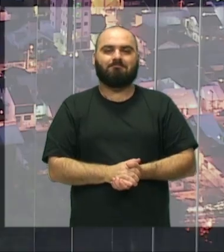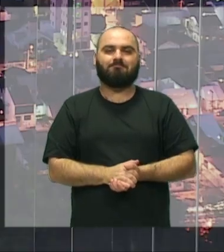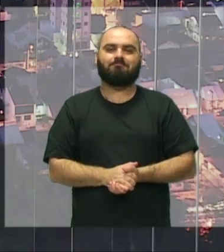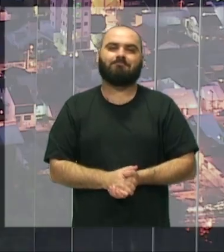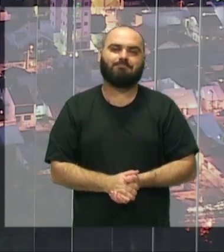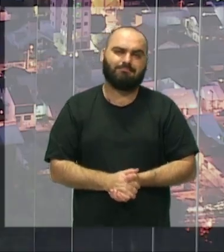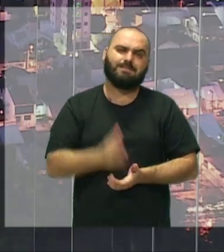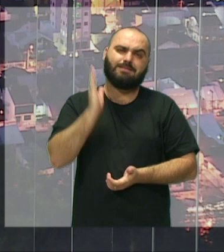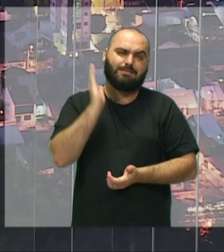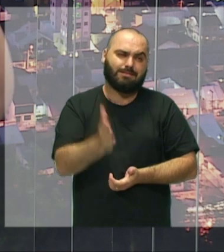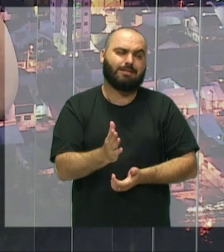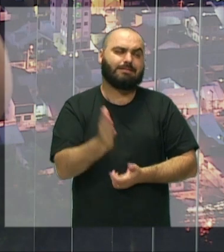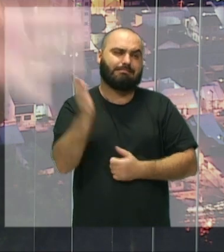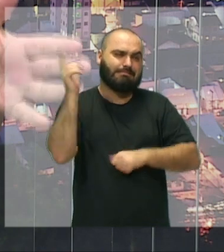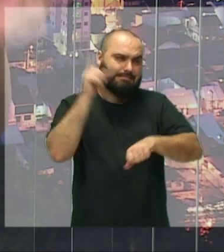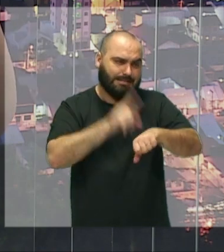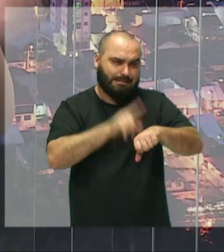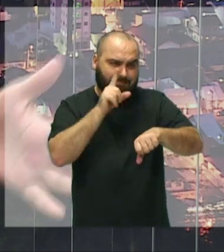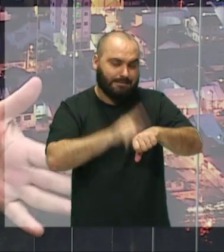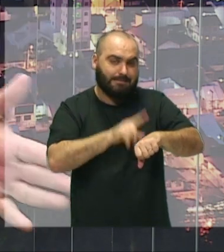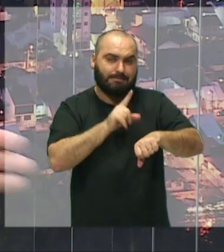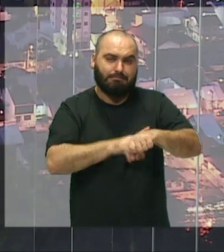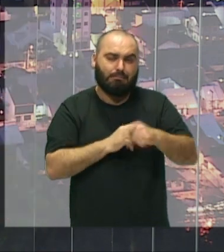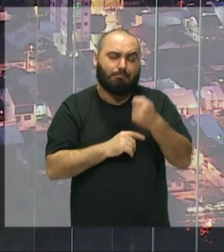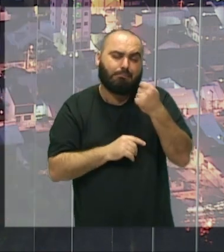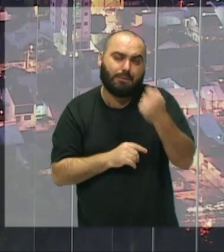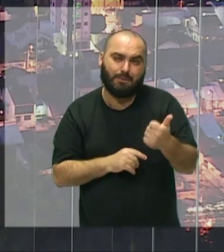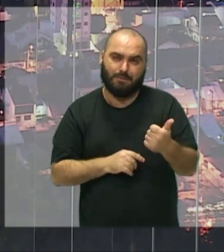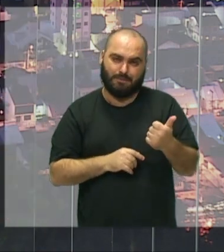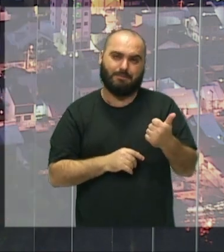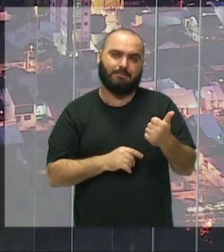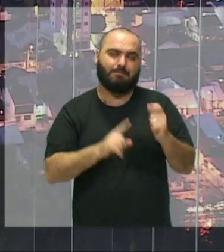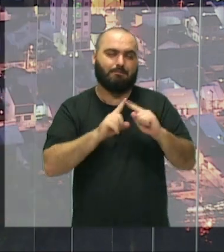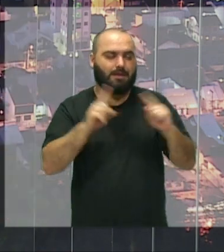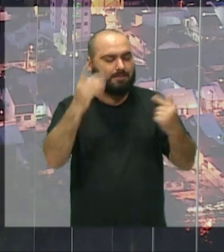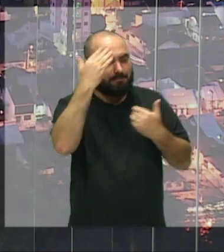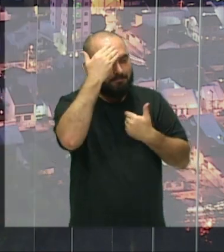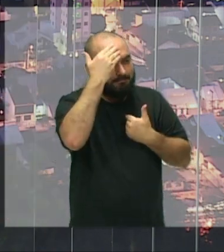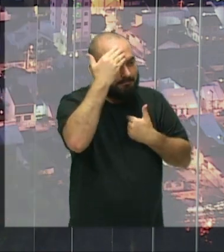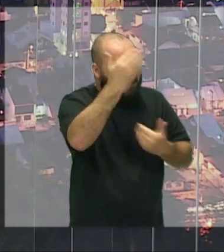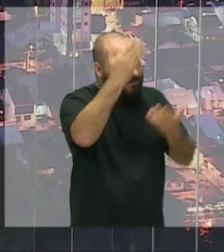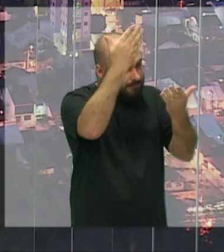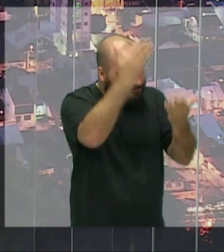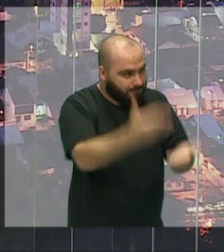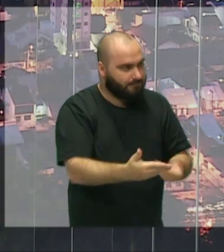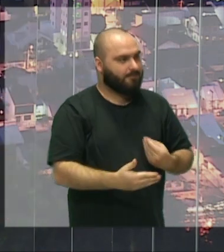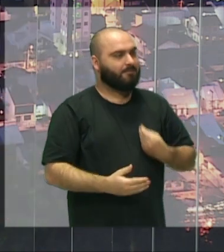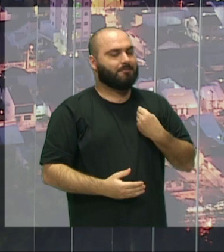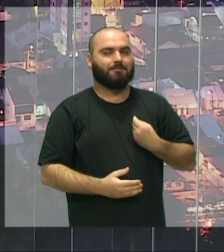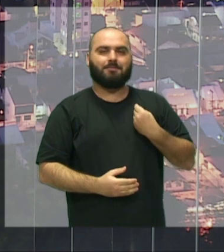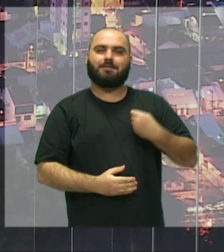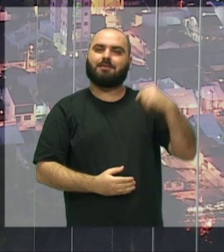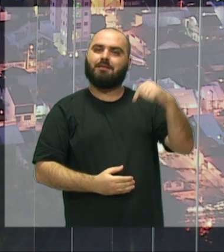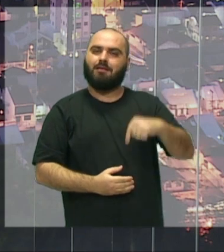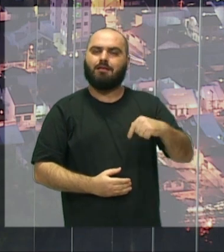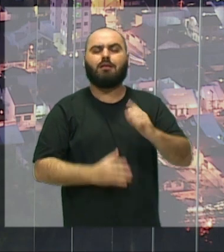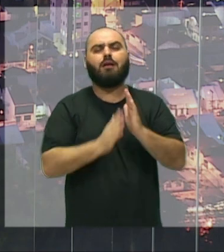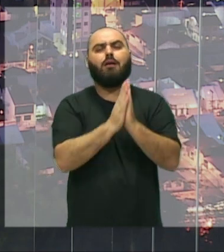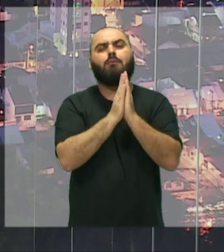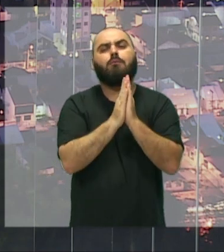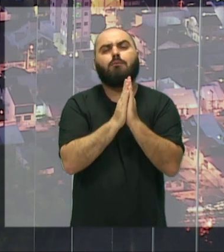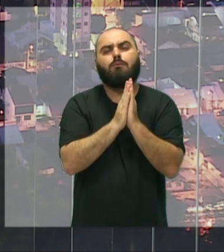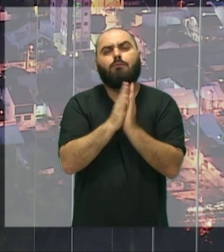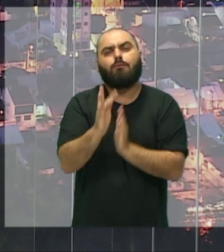muito tempo que a gente tem é muito pouco. Muitíssimo obrigado pela sua presença aqui e, por favor,